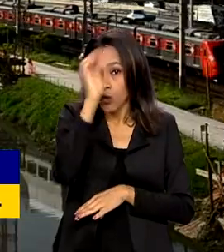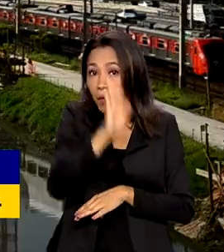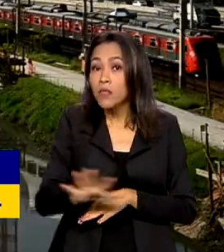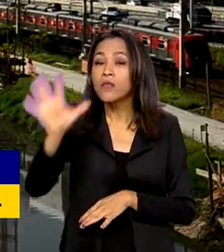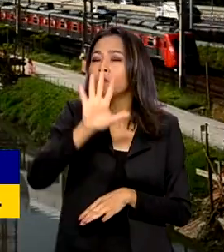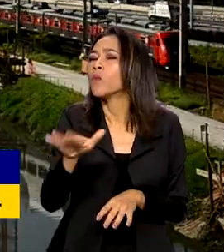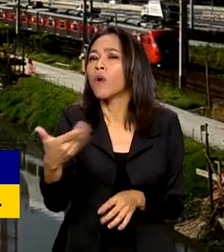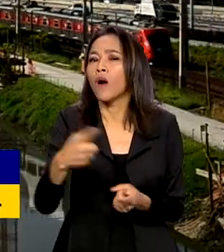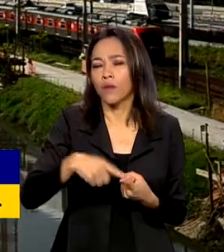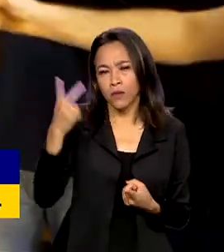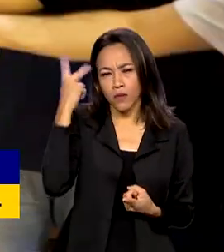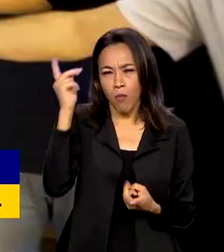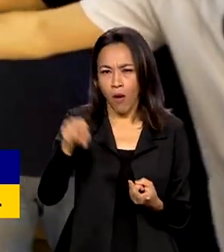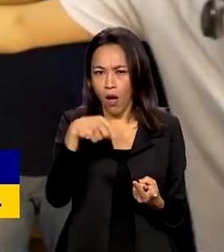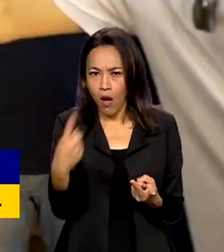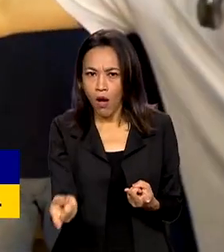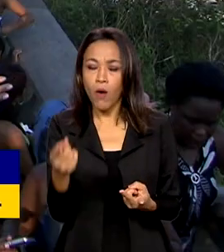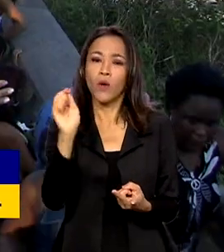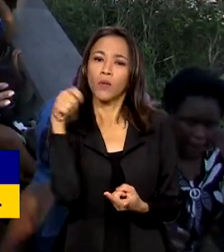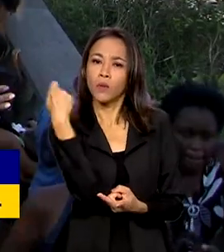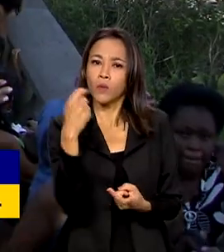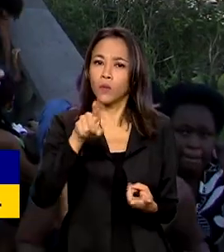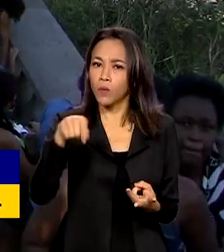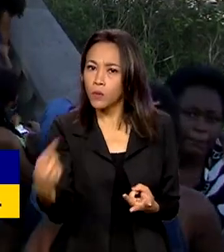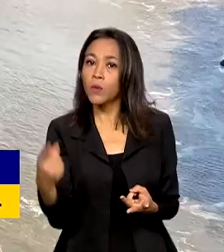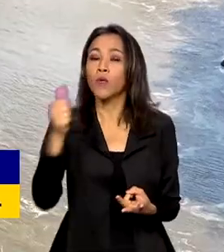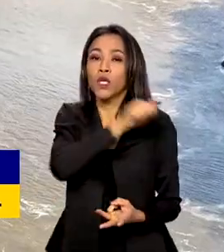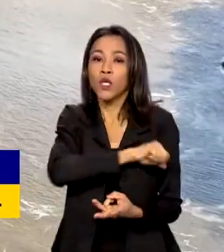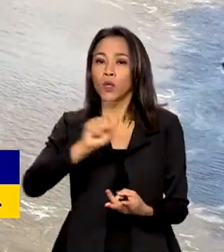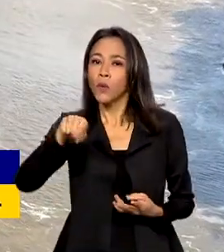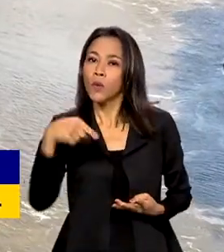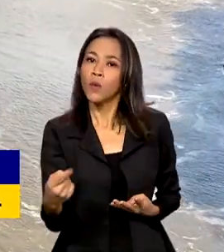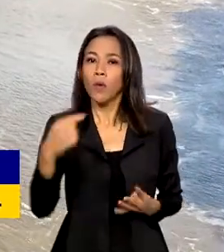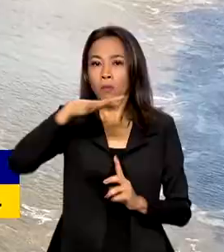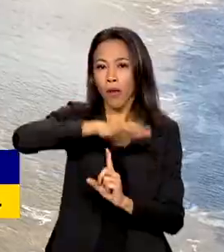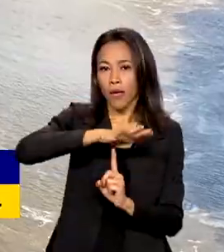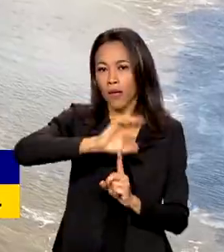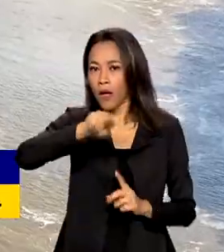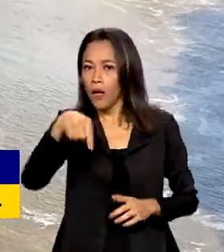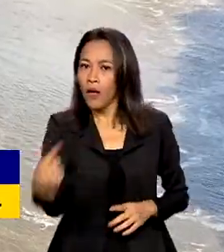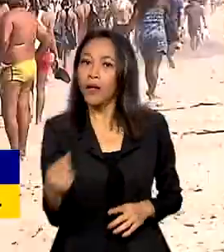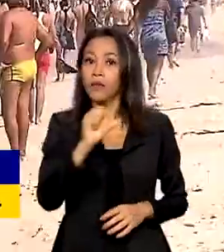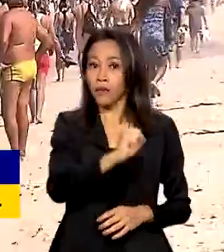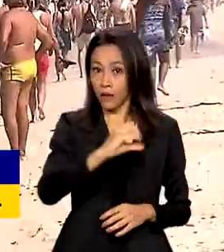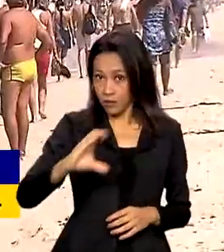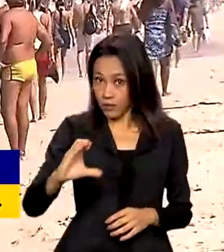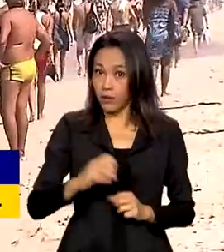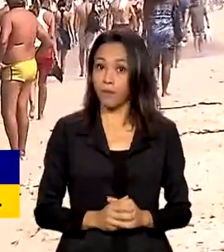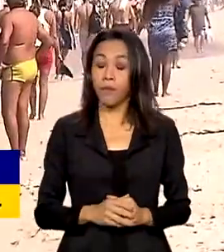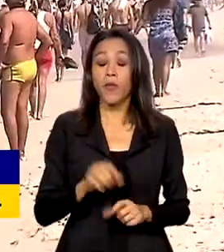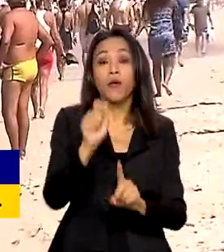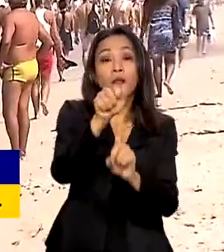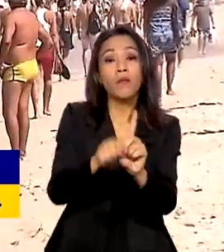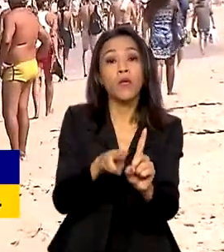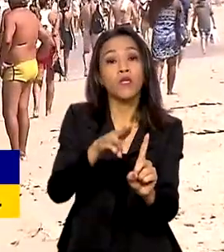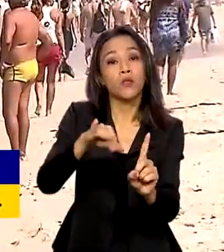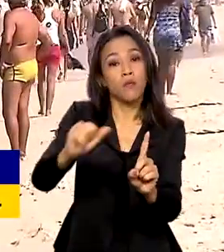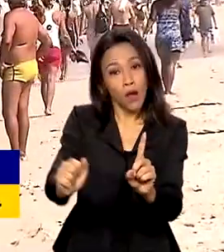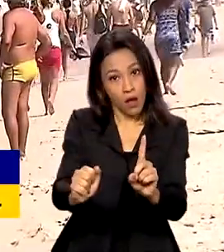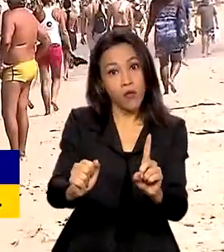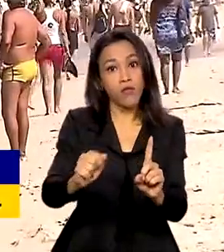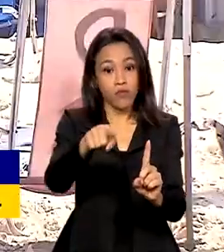internacionais foram São Paulo, Rio Grande do Sul, Rio de Janeiro, Paraná e Santa Catarina. Em maio, os